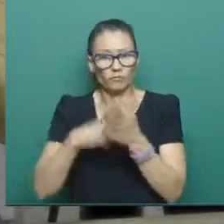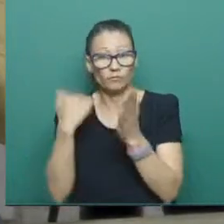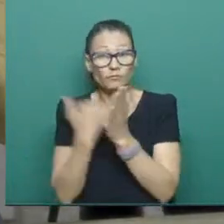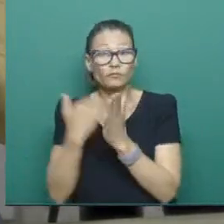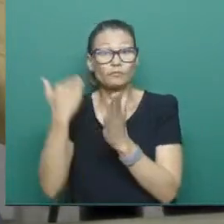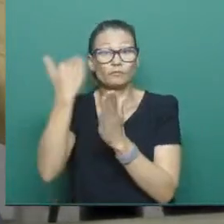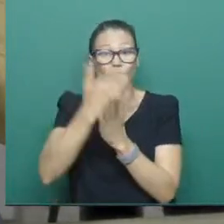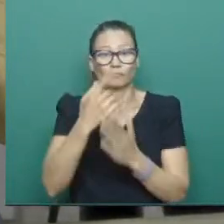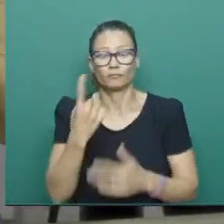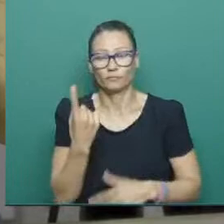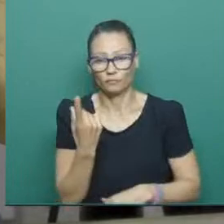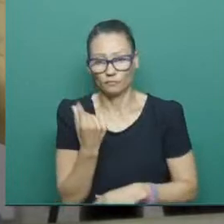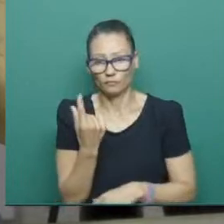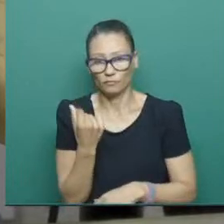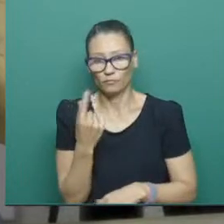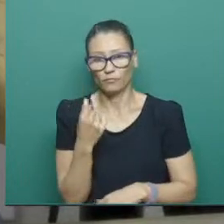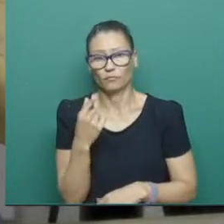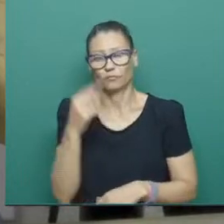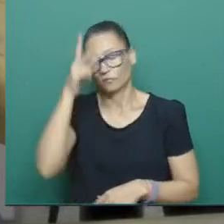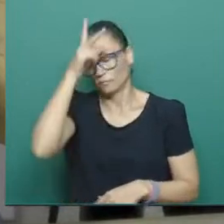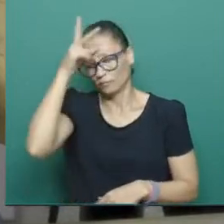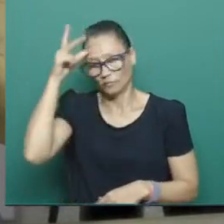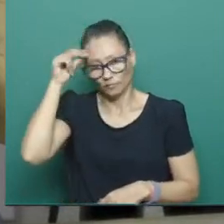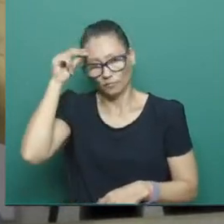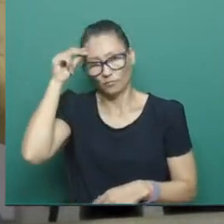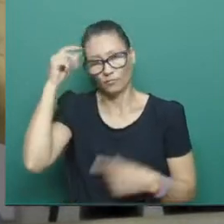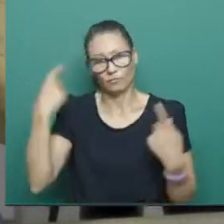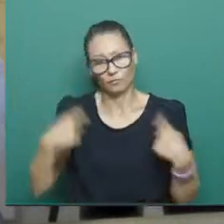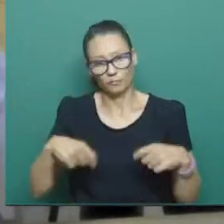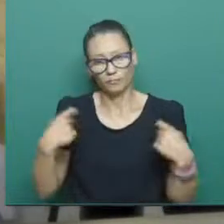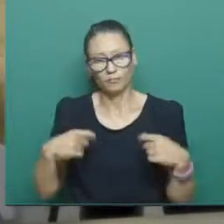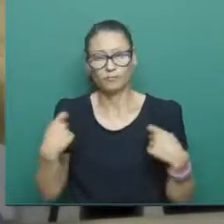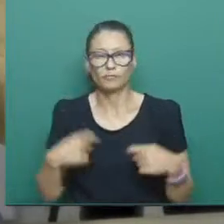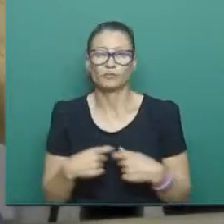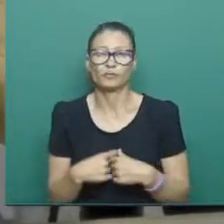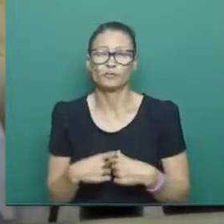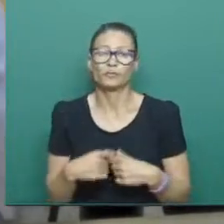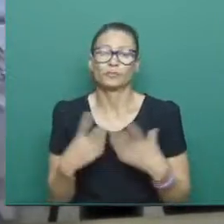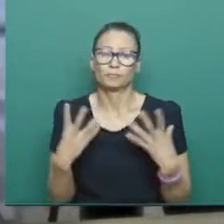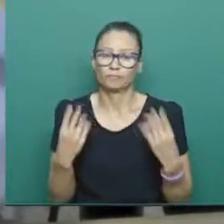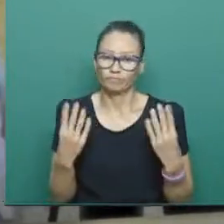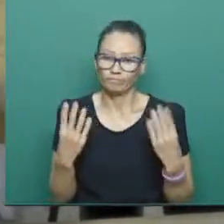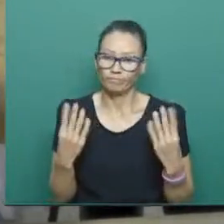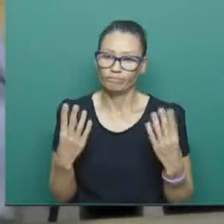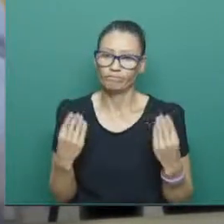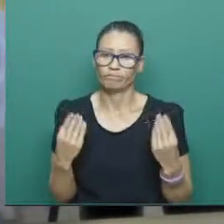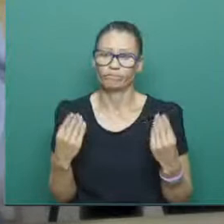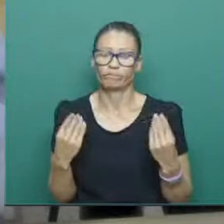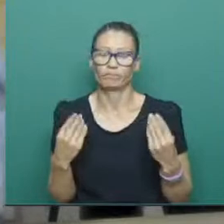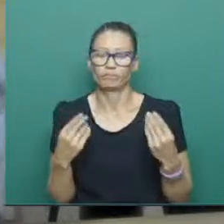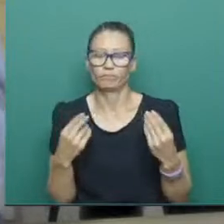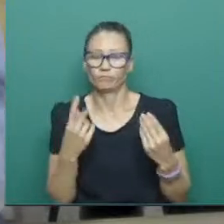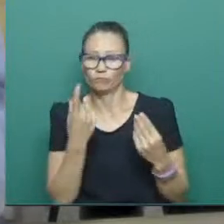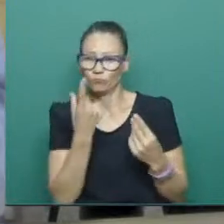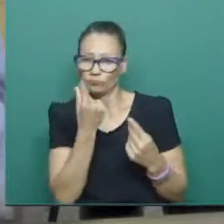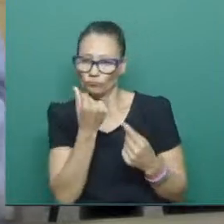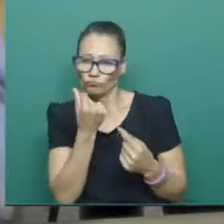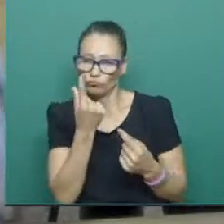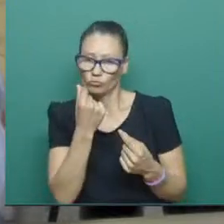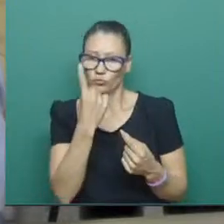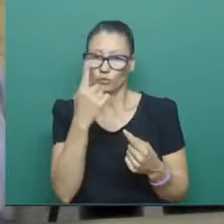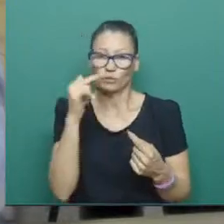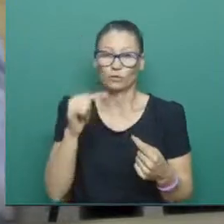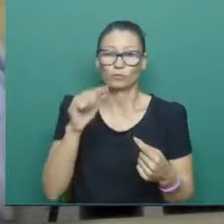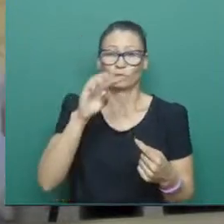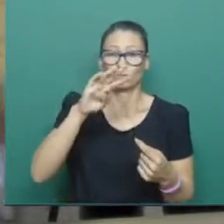recursos dessa prefeitura, que inclusive está bastante recheada aí de recursos, né? Tem 17 bilhões